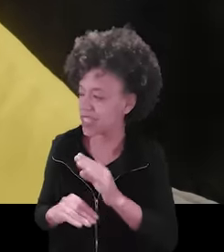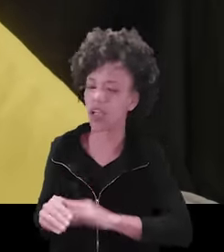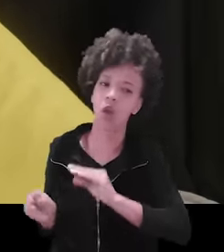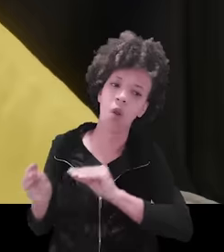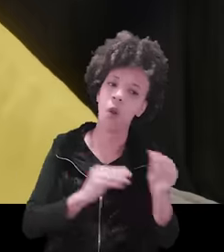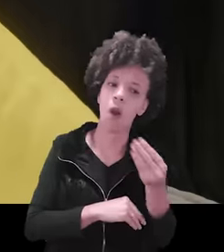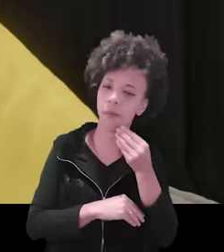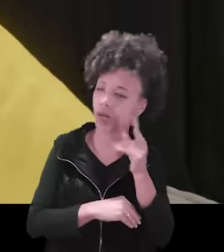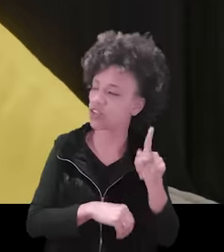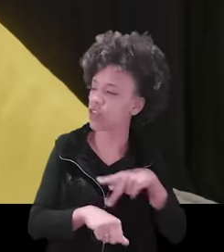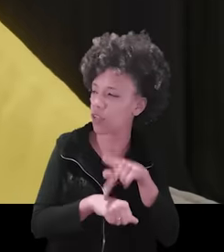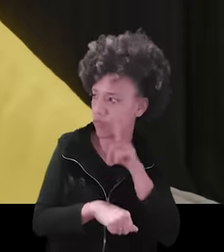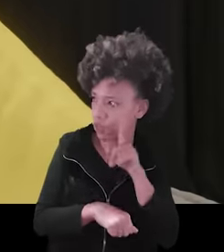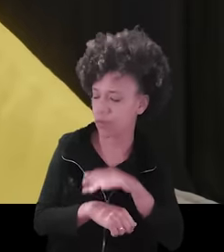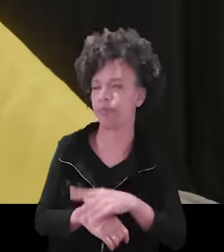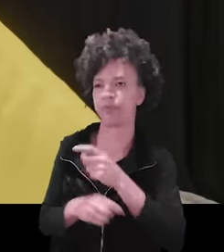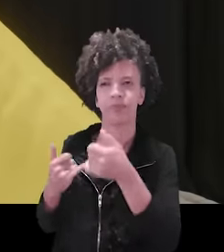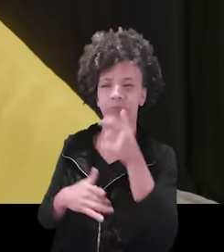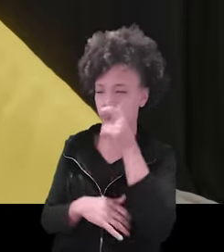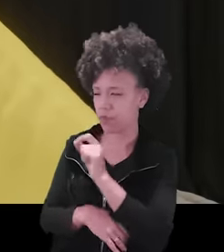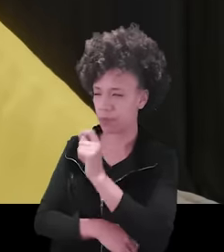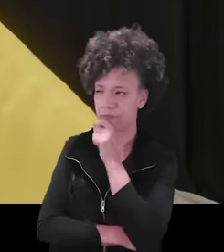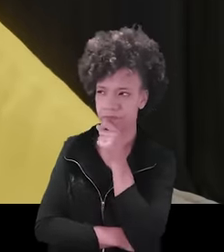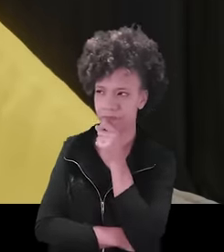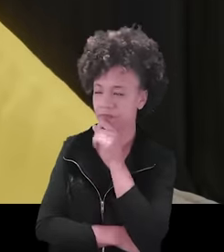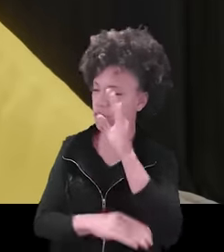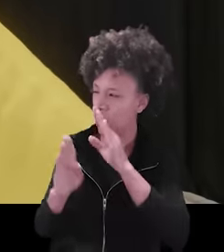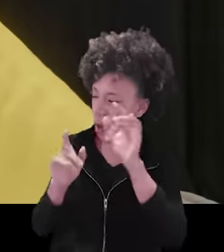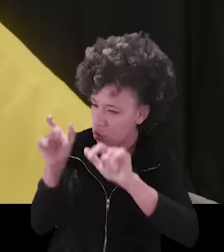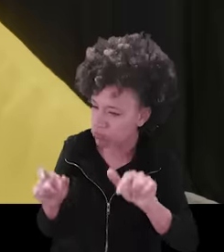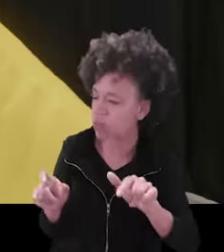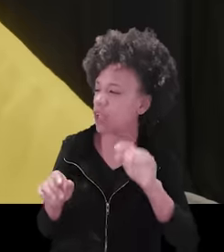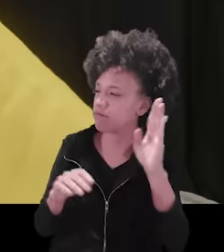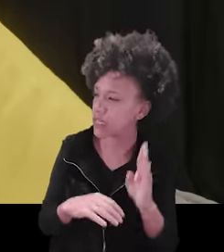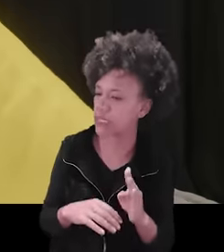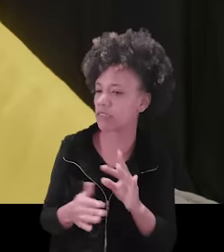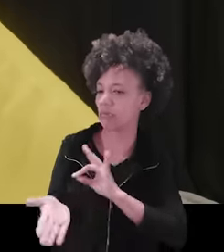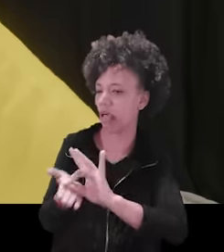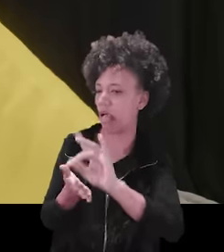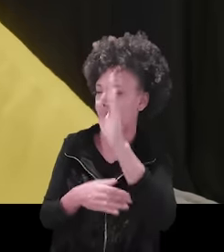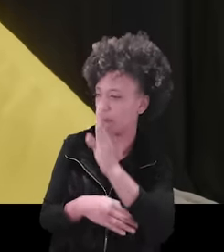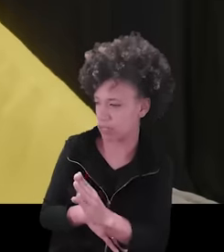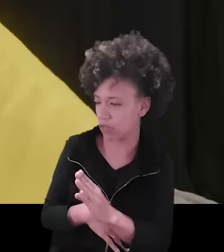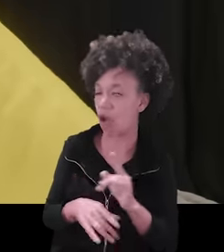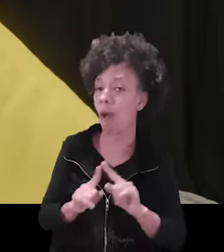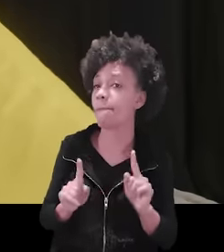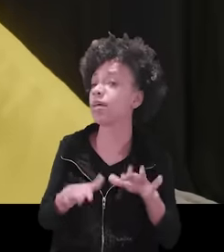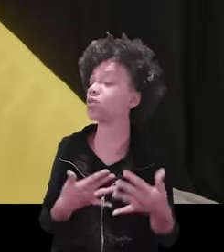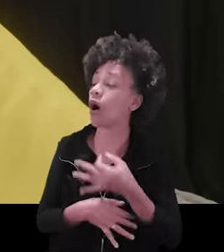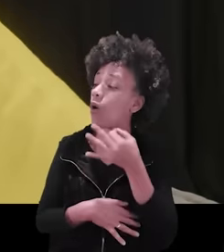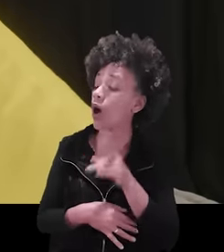Brasil e ele vai buscar uma oportunidade lá você me falou uma coisa que eu tinha interessante que é os brasileiros anti-brasileiros por volta dos lábios